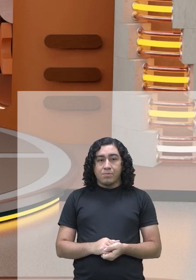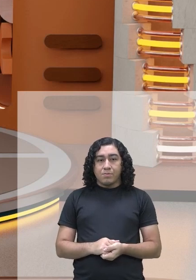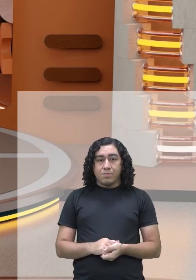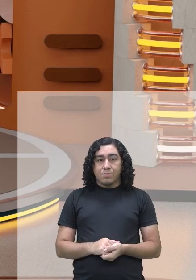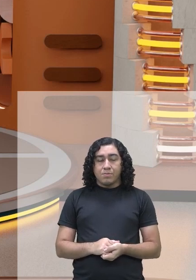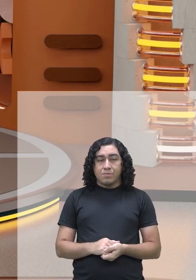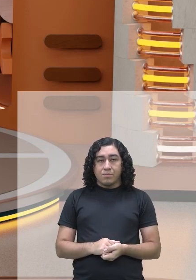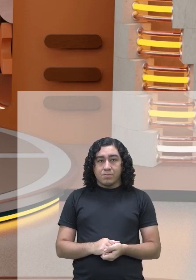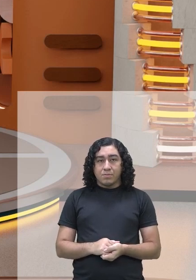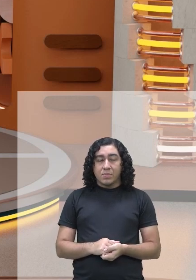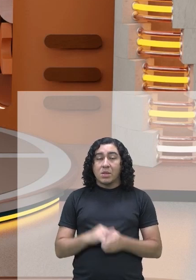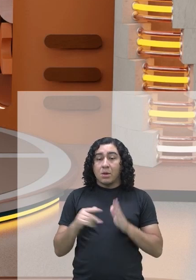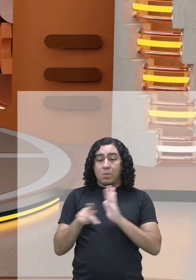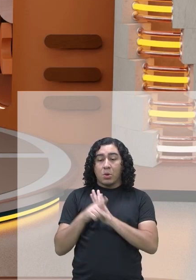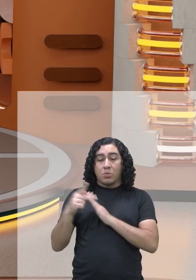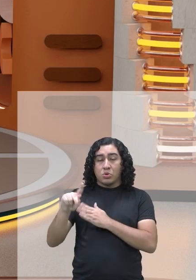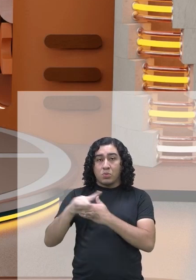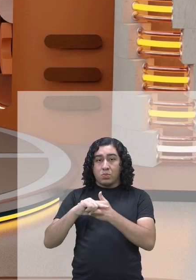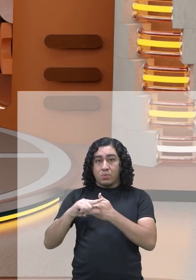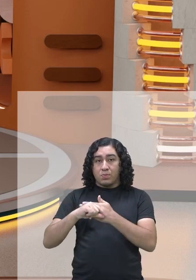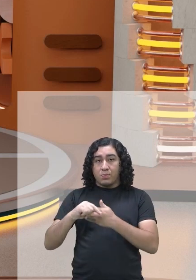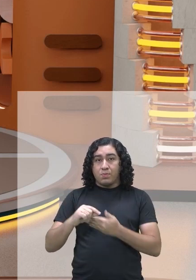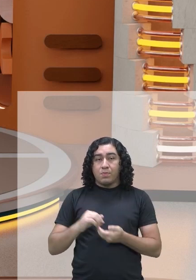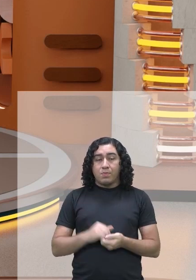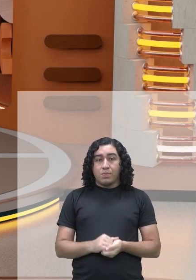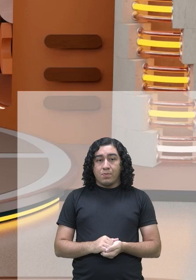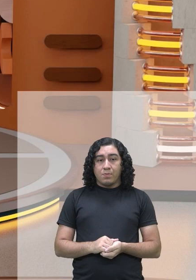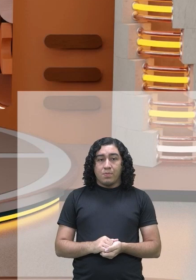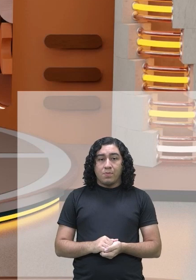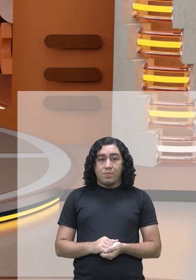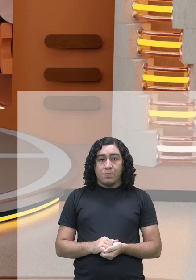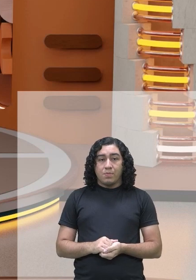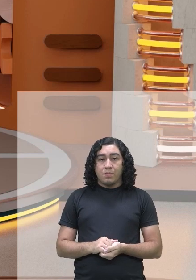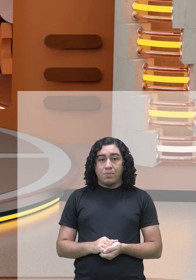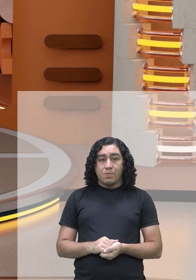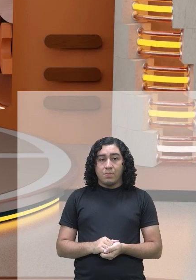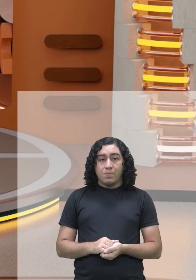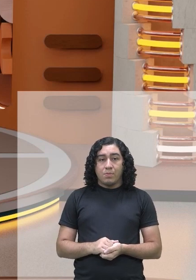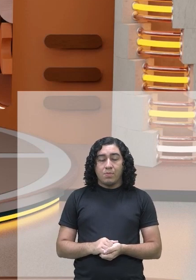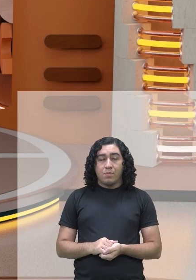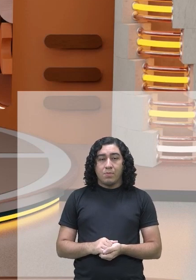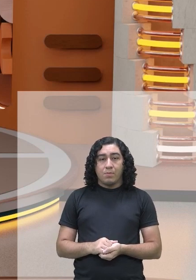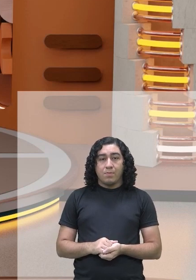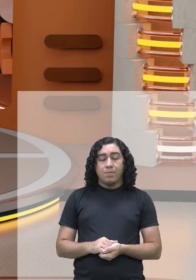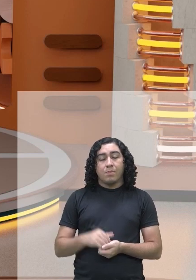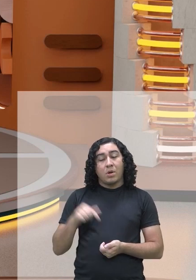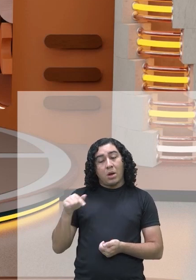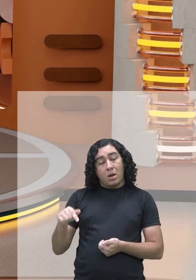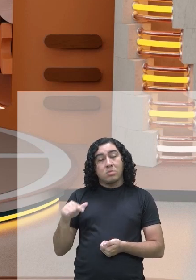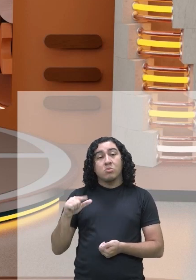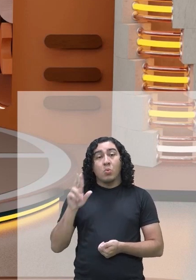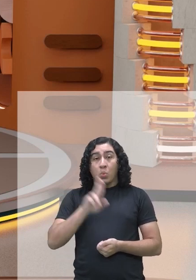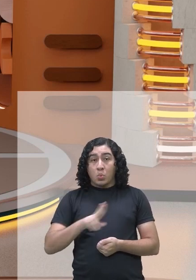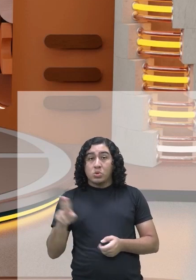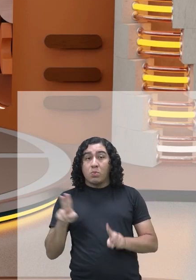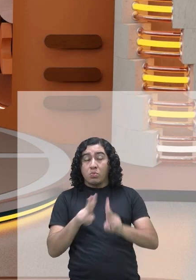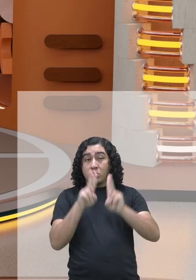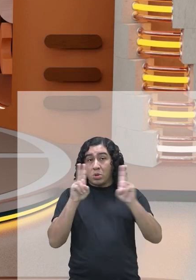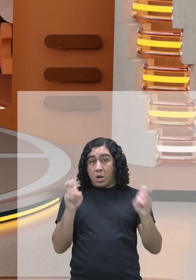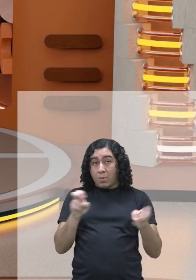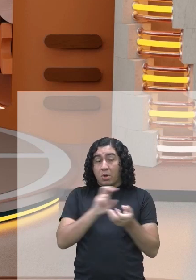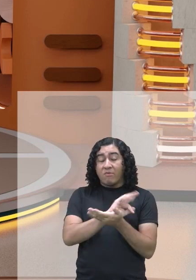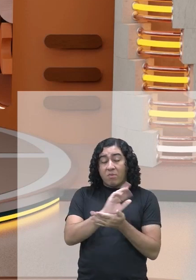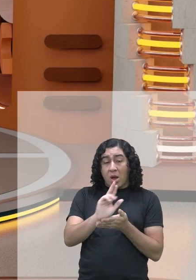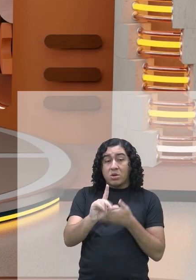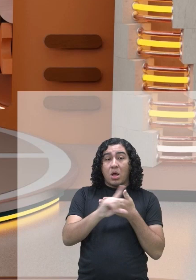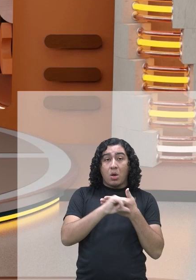de Pierre Bourdieu. Ele trabalha inicialmente com uma temática que é comum a muitos